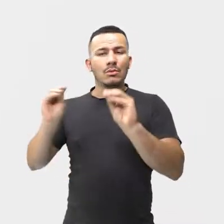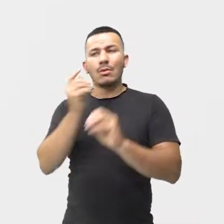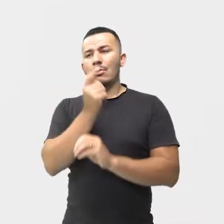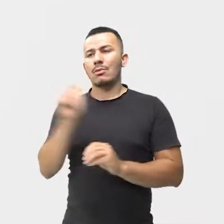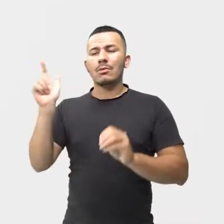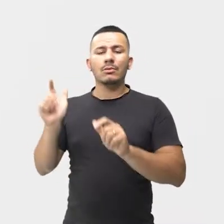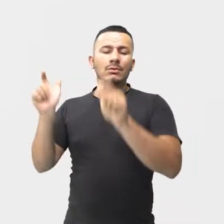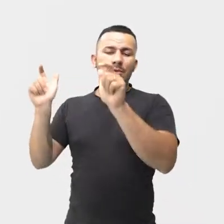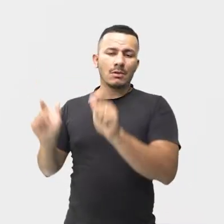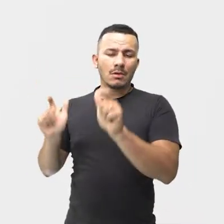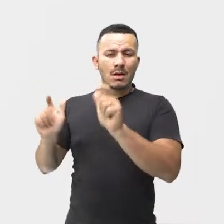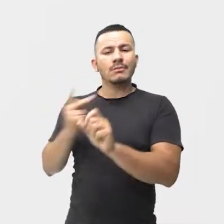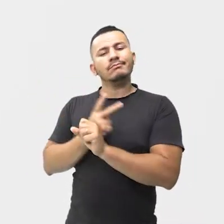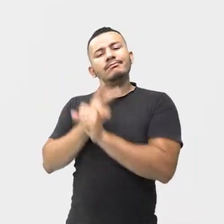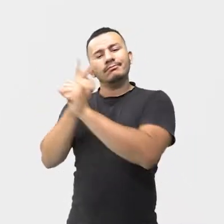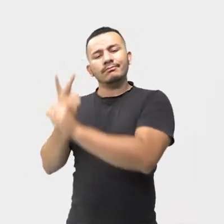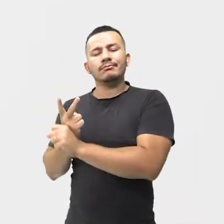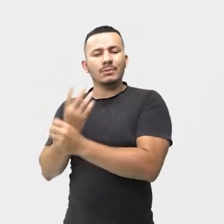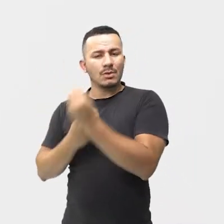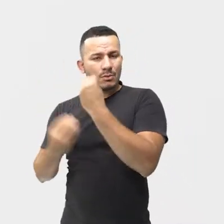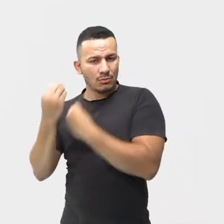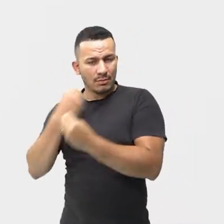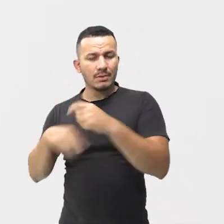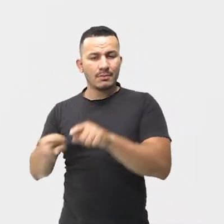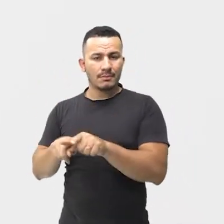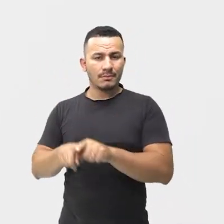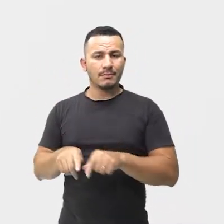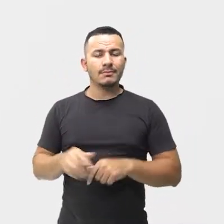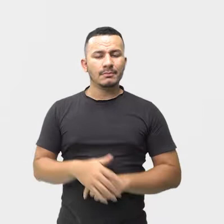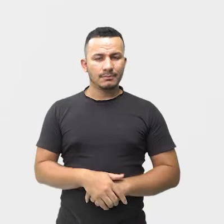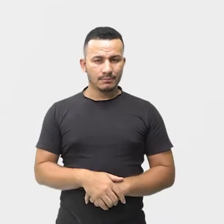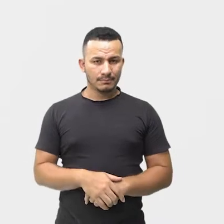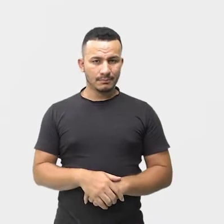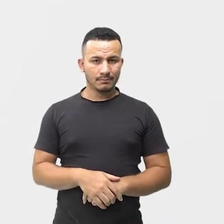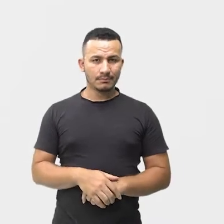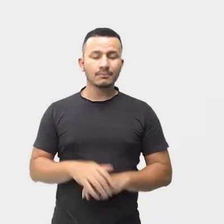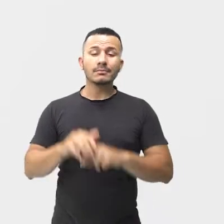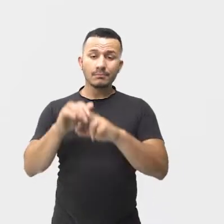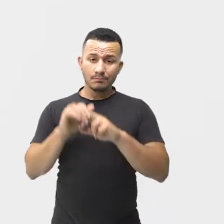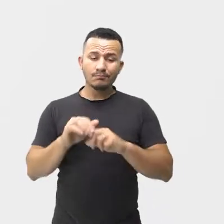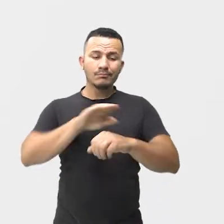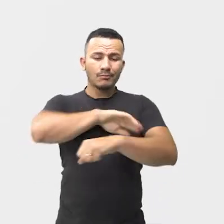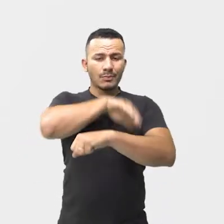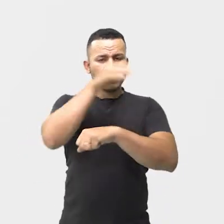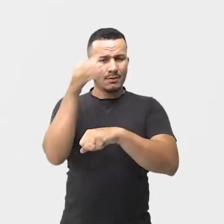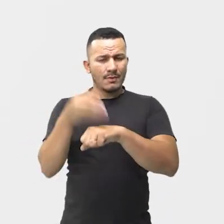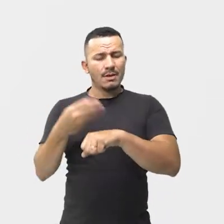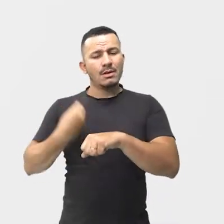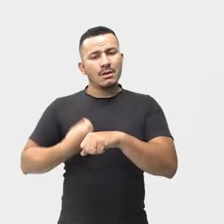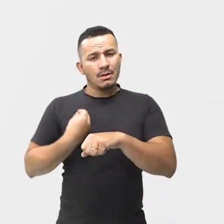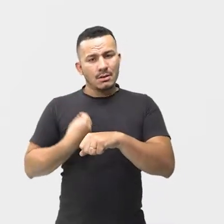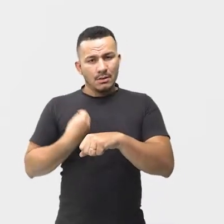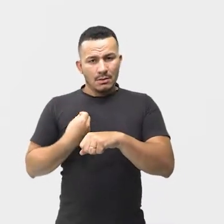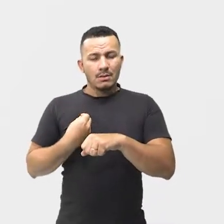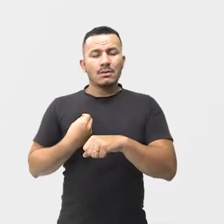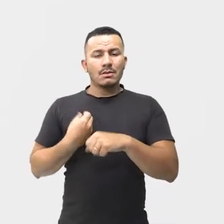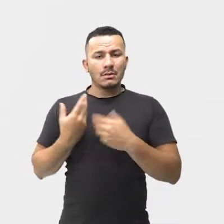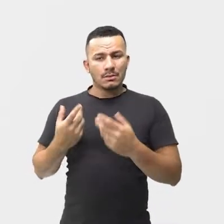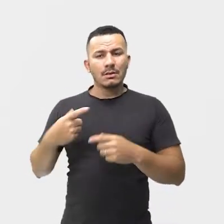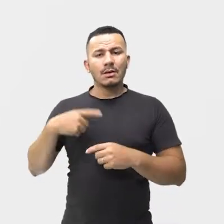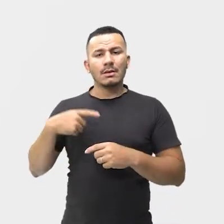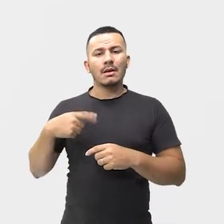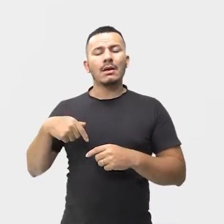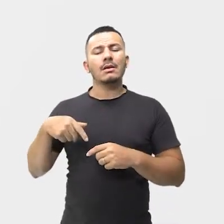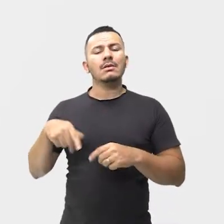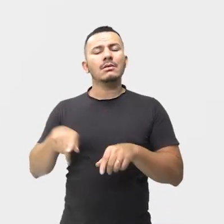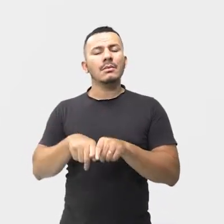outro território, atrás da caça pela sobrevivência. Então, por isso que eles viviam na caverna, como já falei. Então, eles viviam